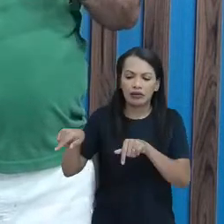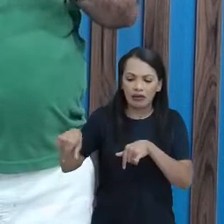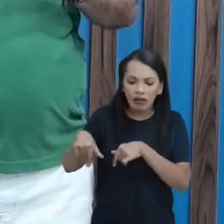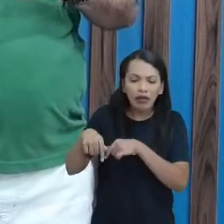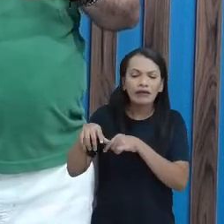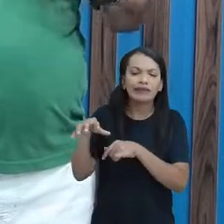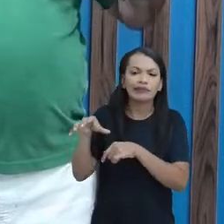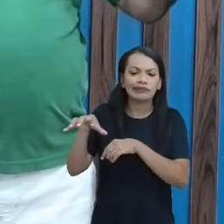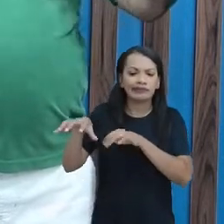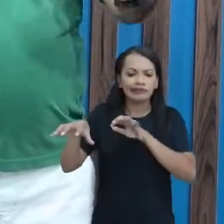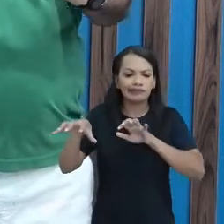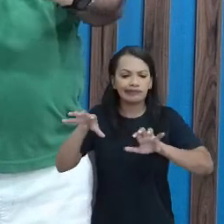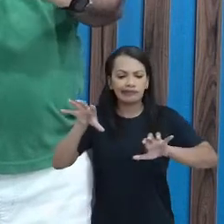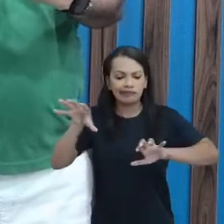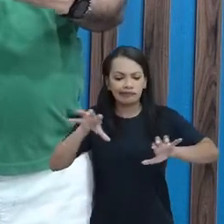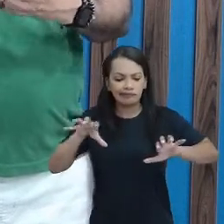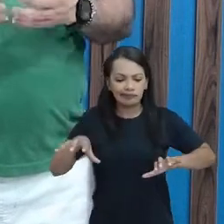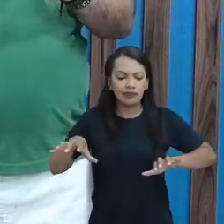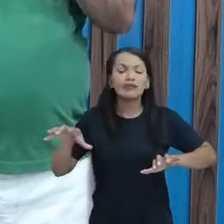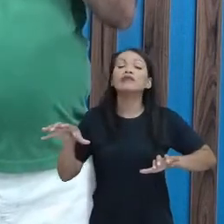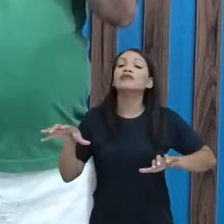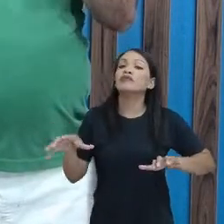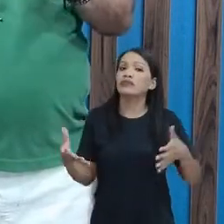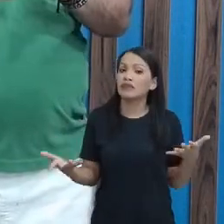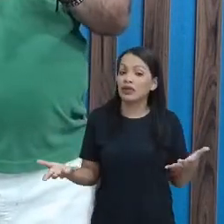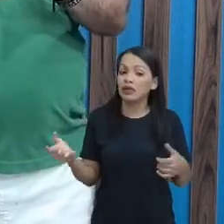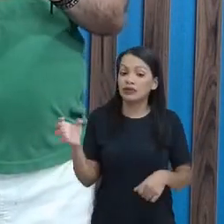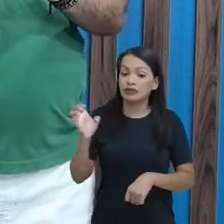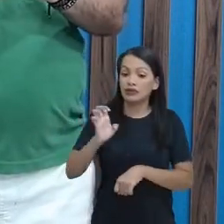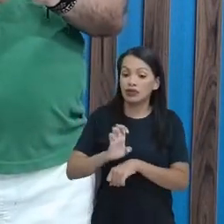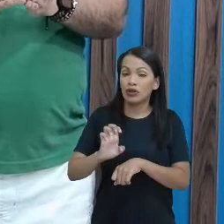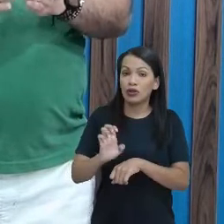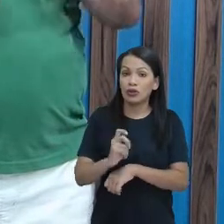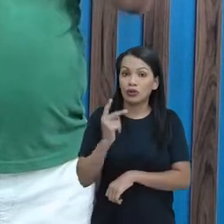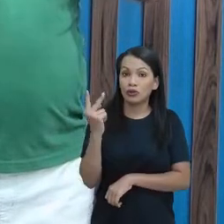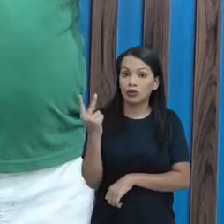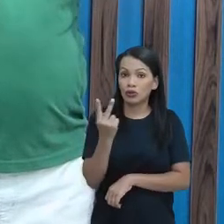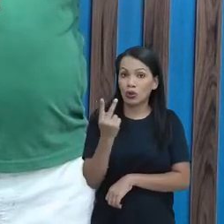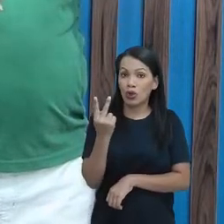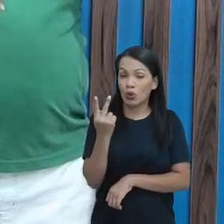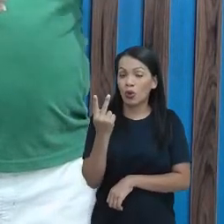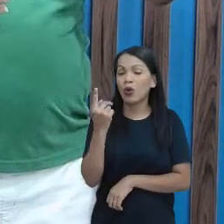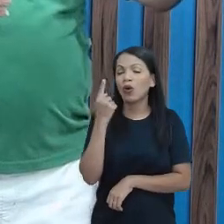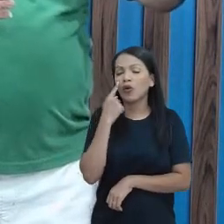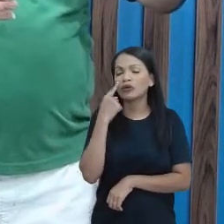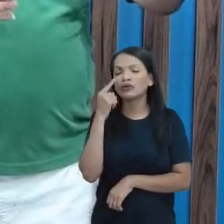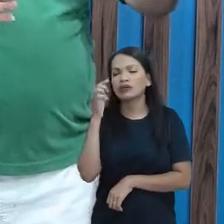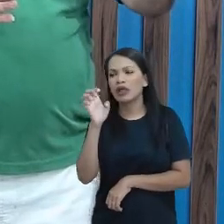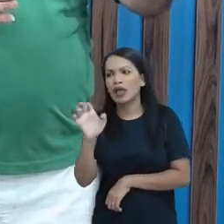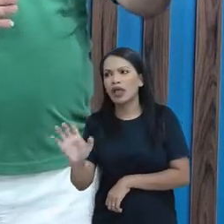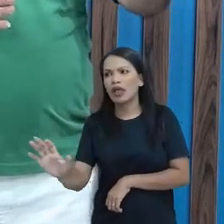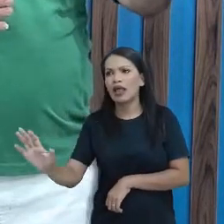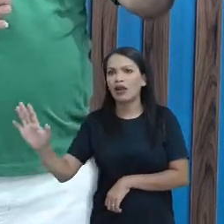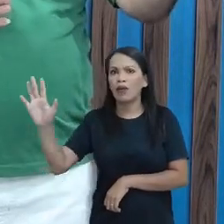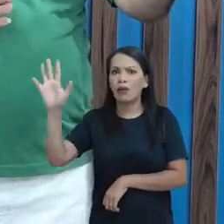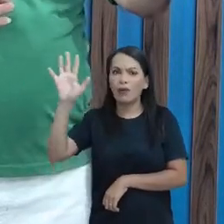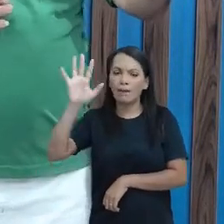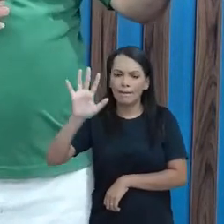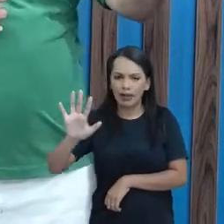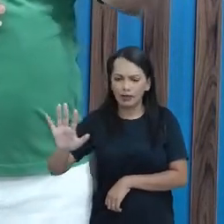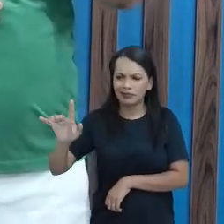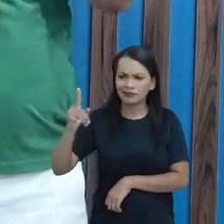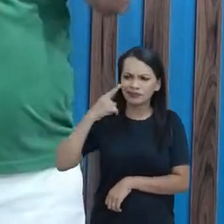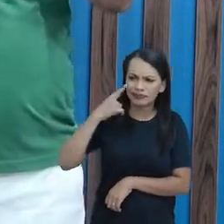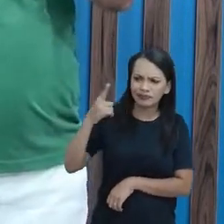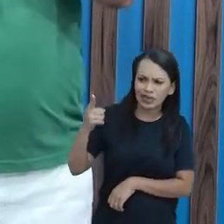do seu estado em 2 continentes, né, no continente europeu, pegando ali o que a gente chama